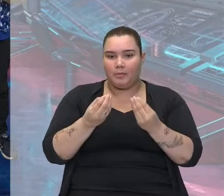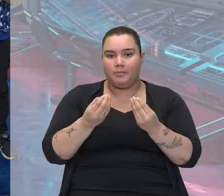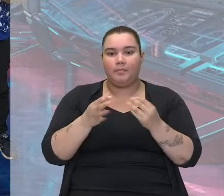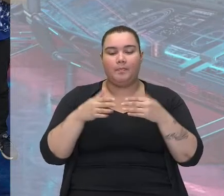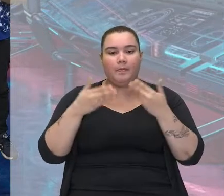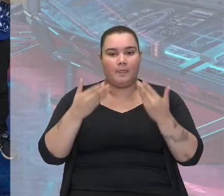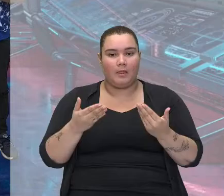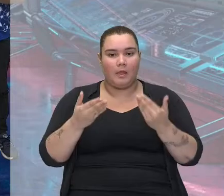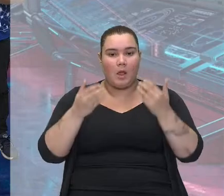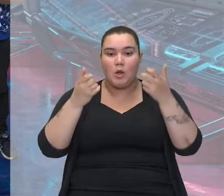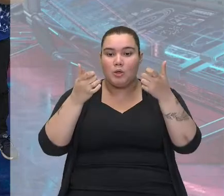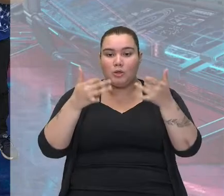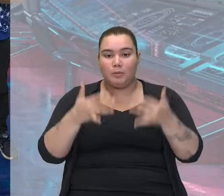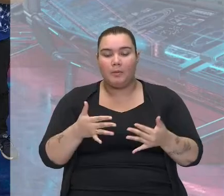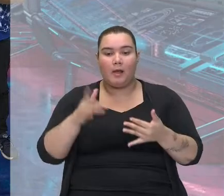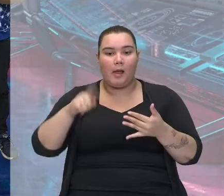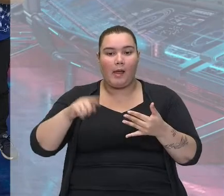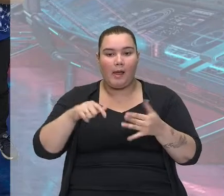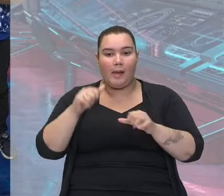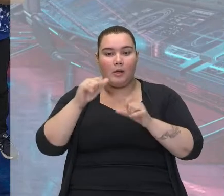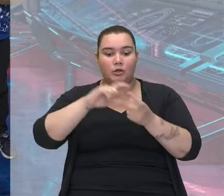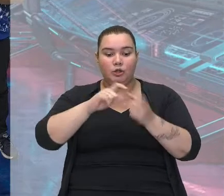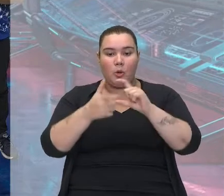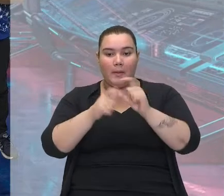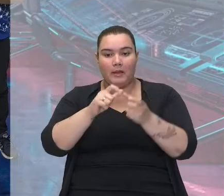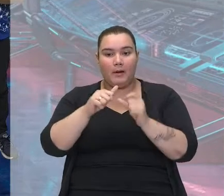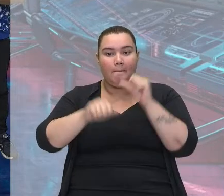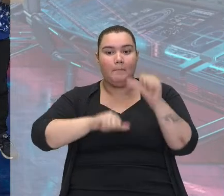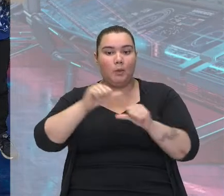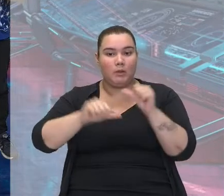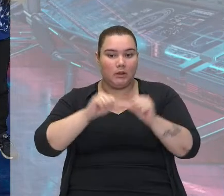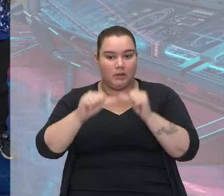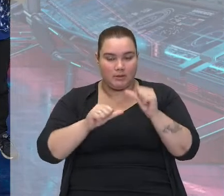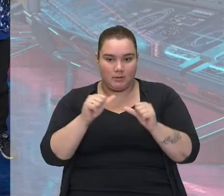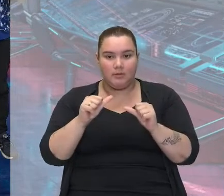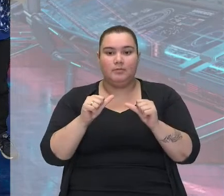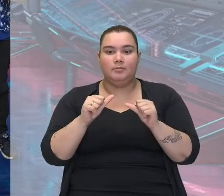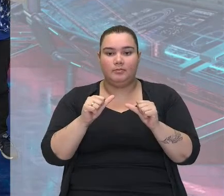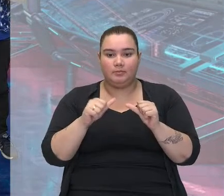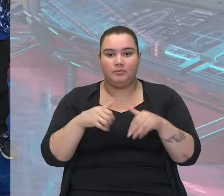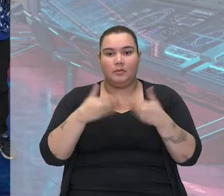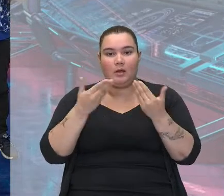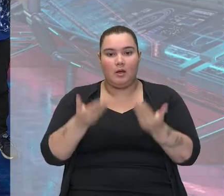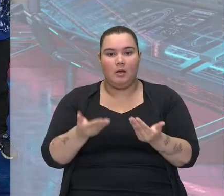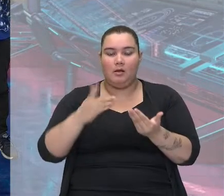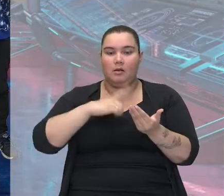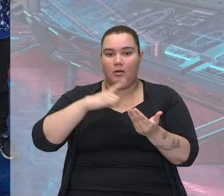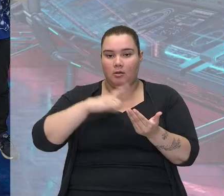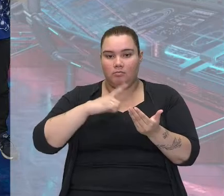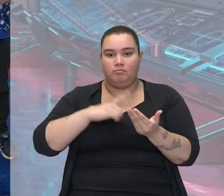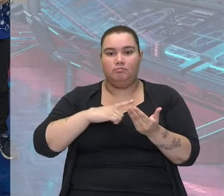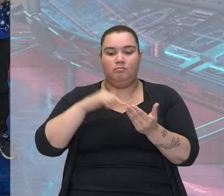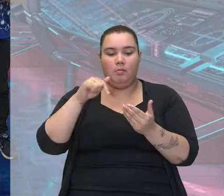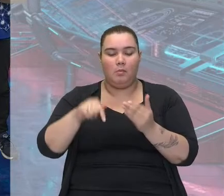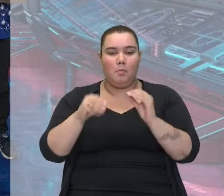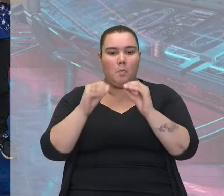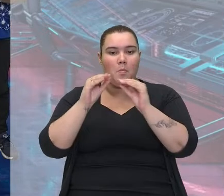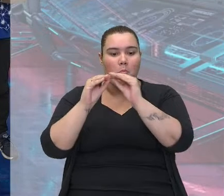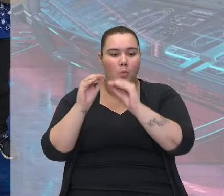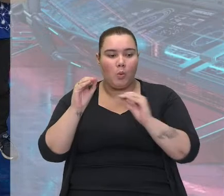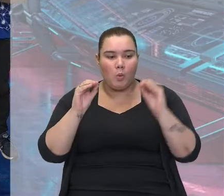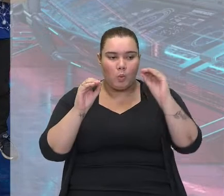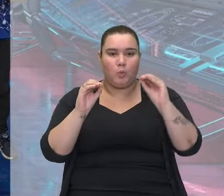aí de transformações geométricas, né? Então são operações que modificam a posição e